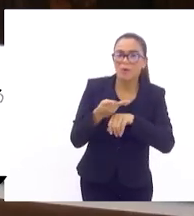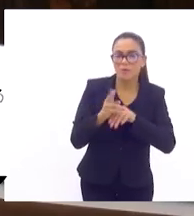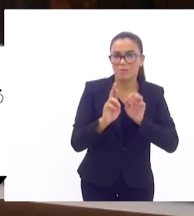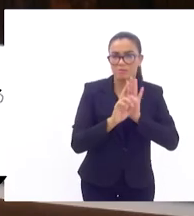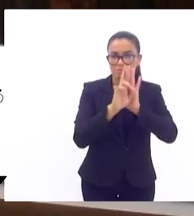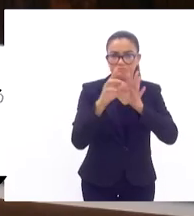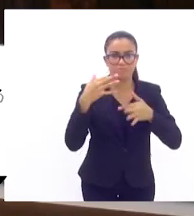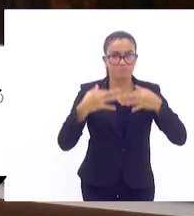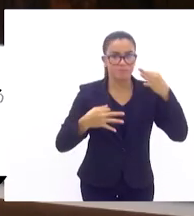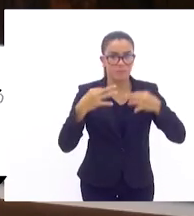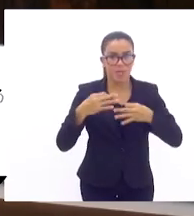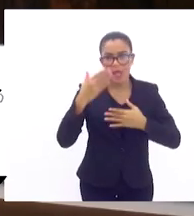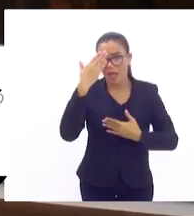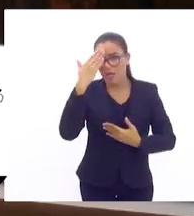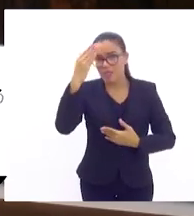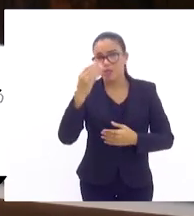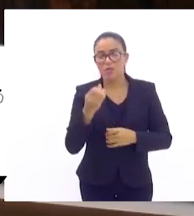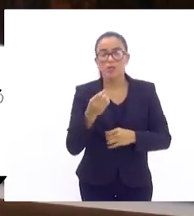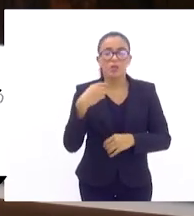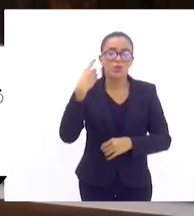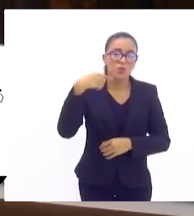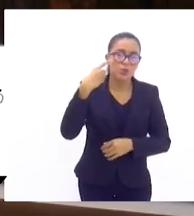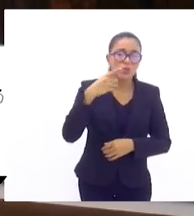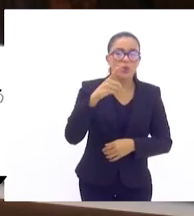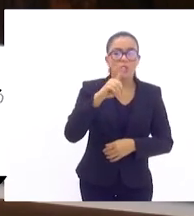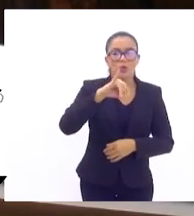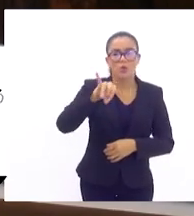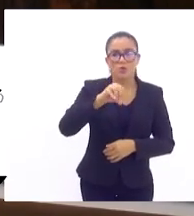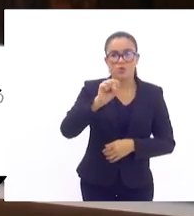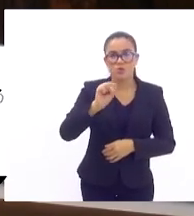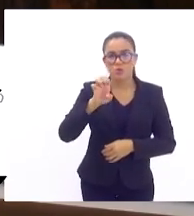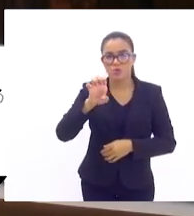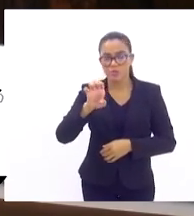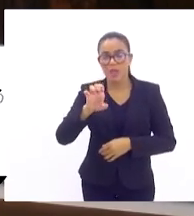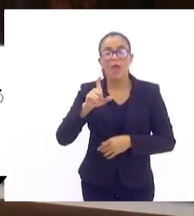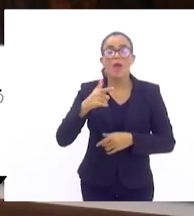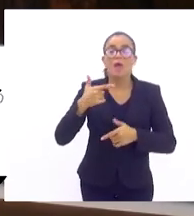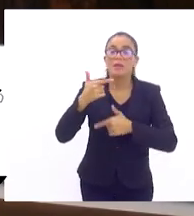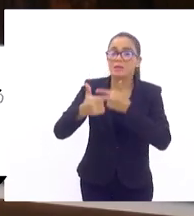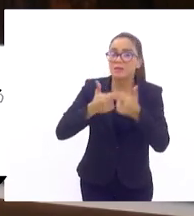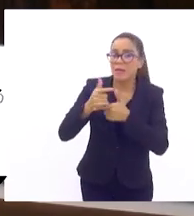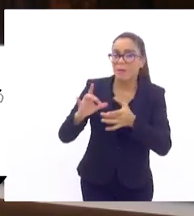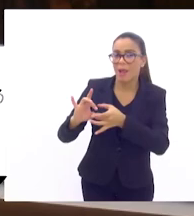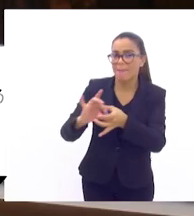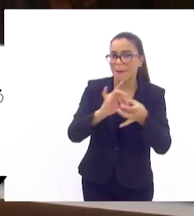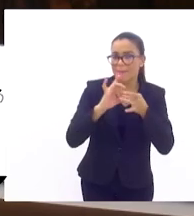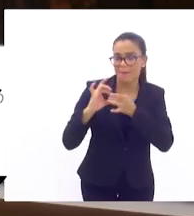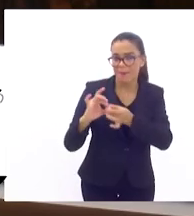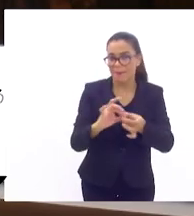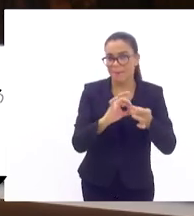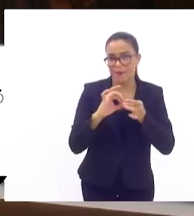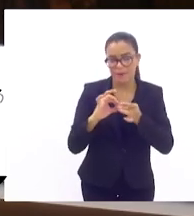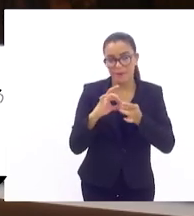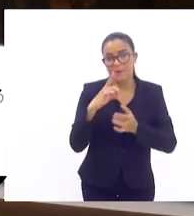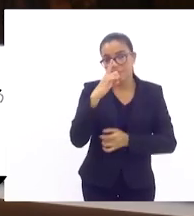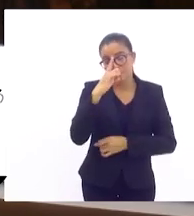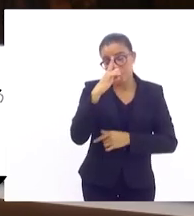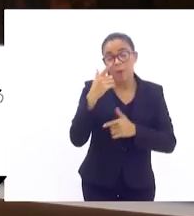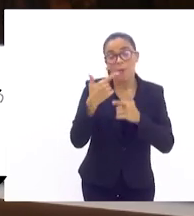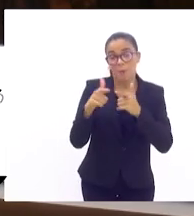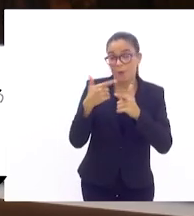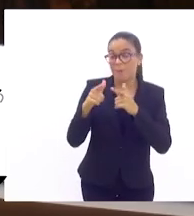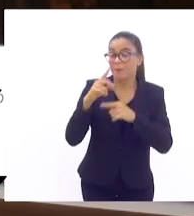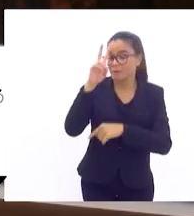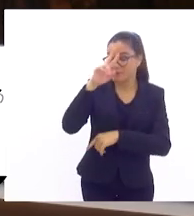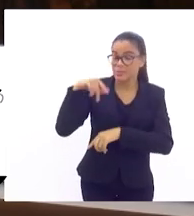gente agradece aqui o doutor José Alexandre, a doutora Renata, é atuar em conjunto, tentando resolver esse problema que é histórico, e por isso, mais